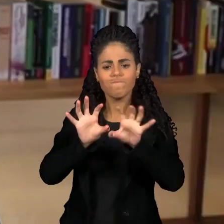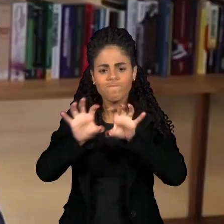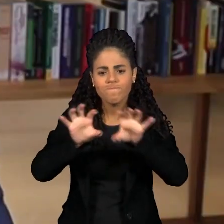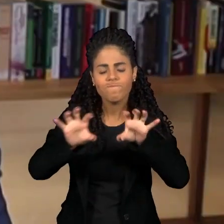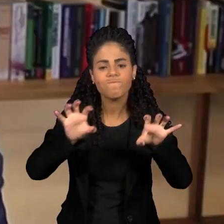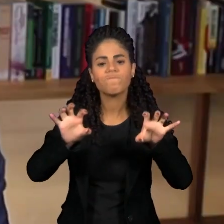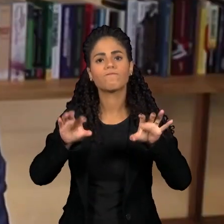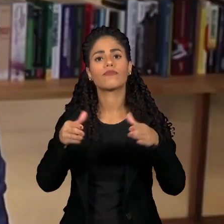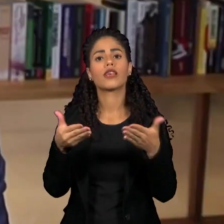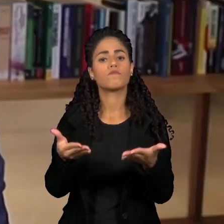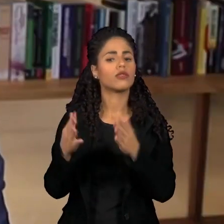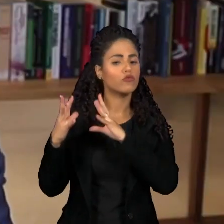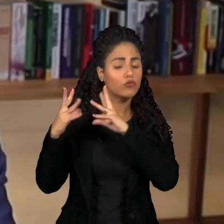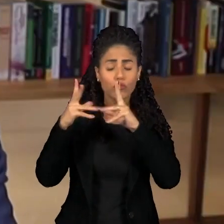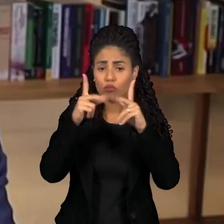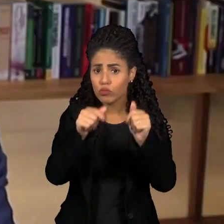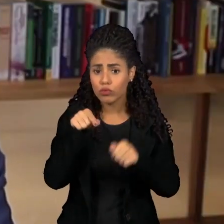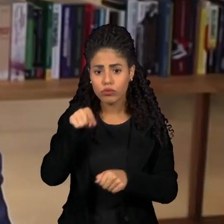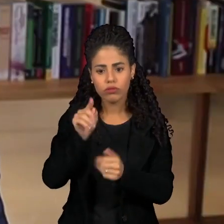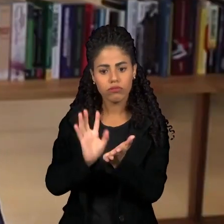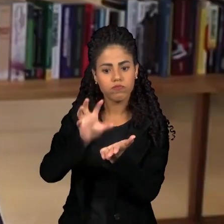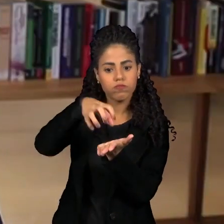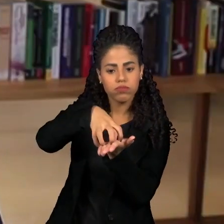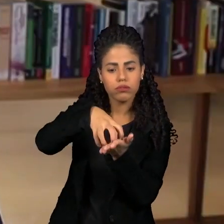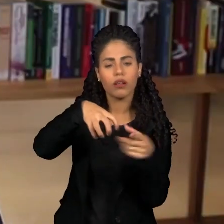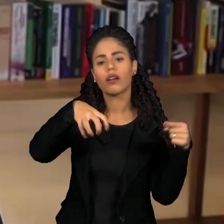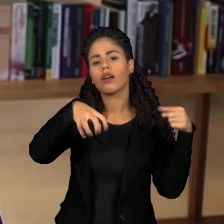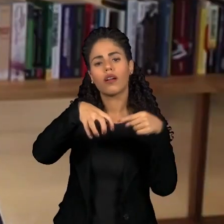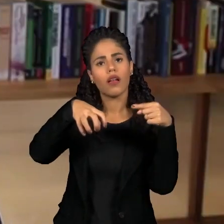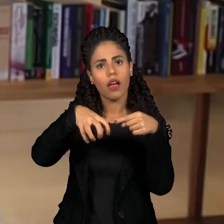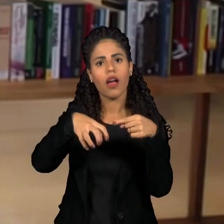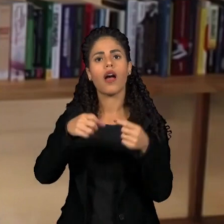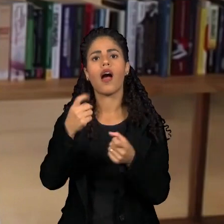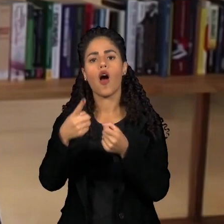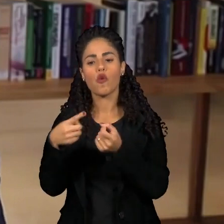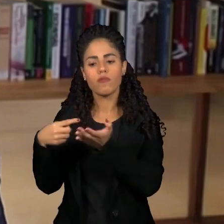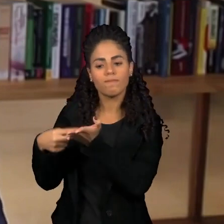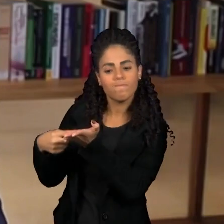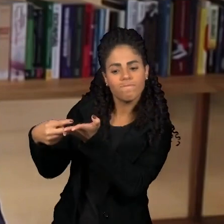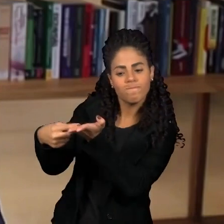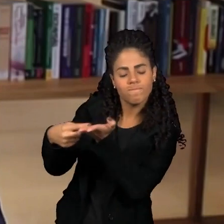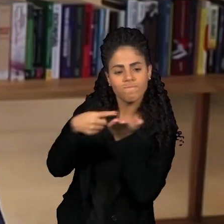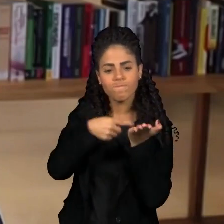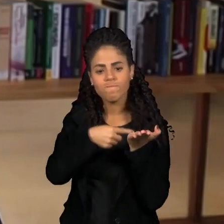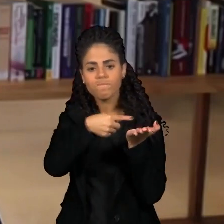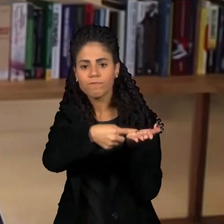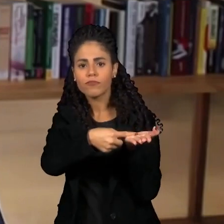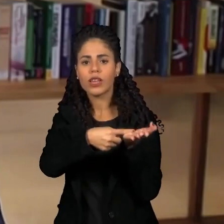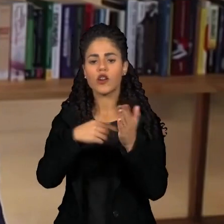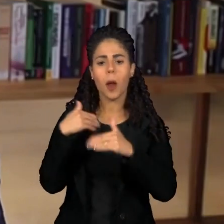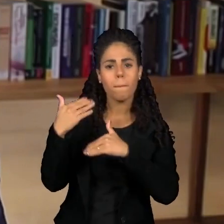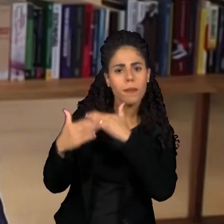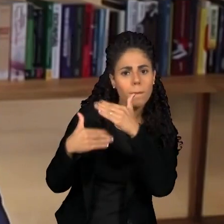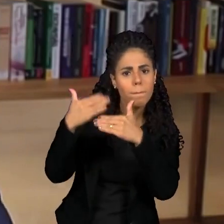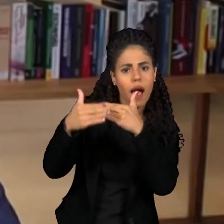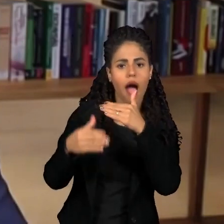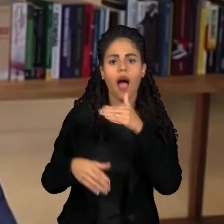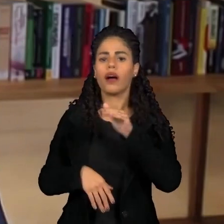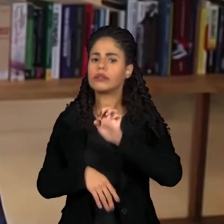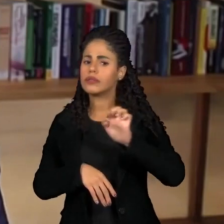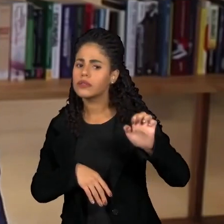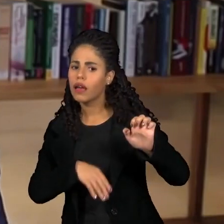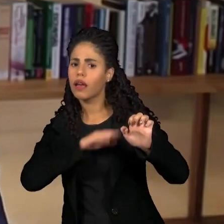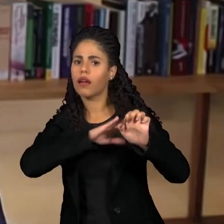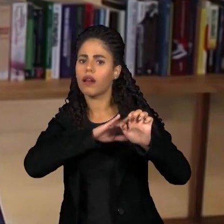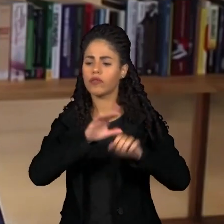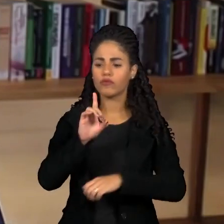tem, mas quando se coloca, né, perante ele alguma inclinação fortemente ou progressista ou de esquerda,